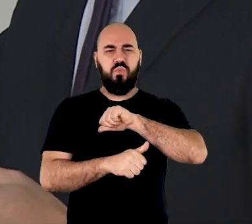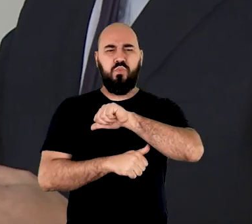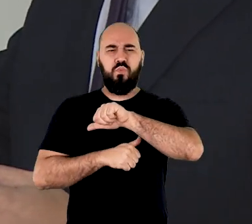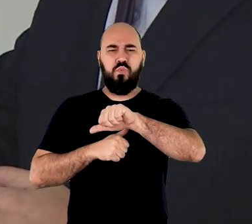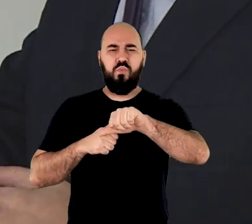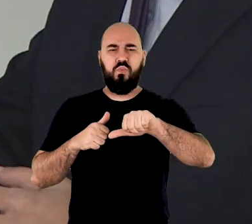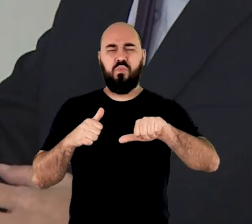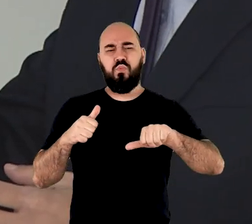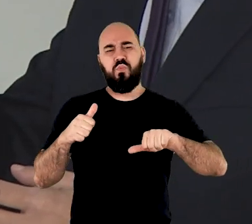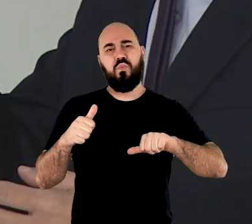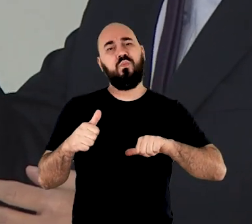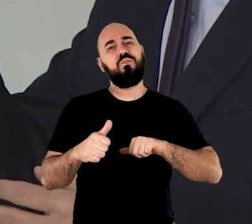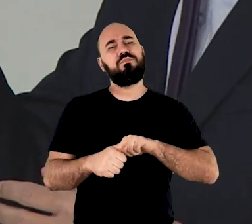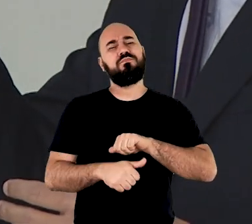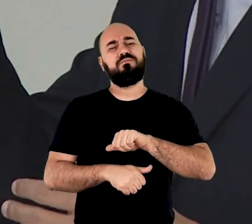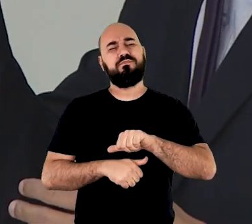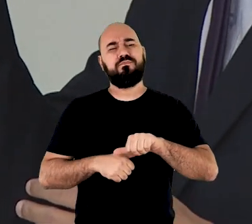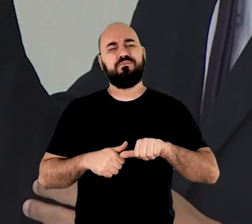restaurador.